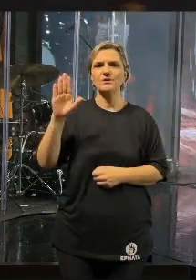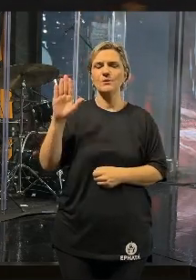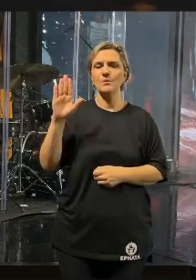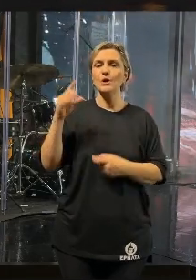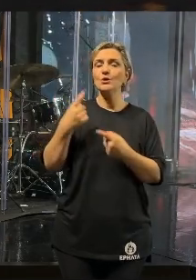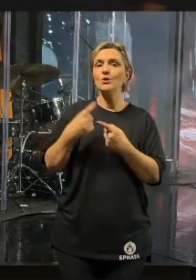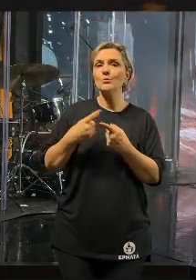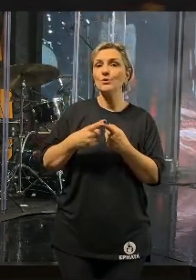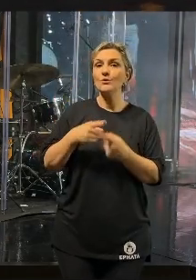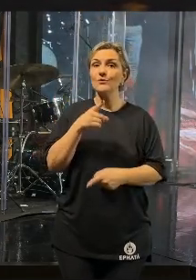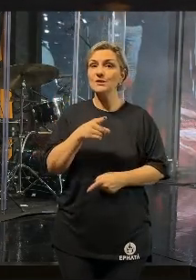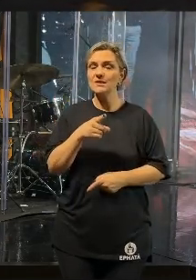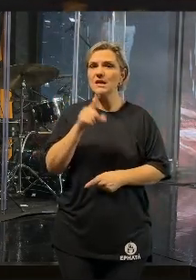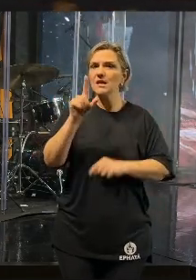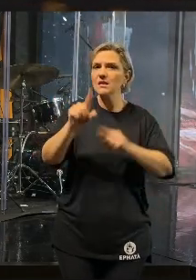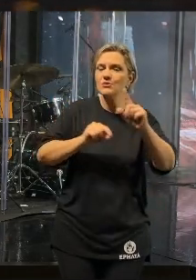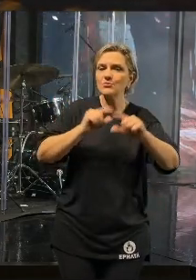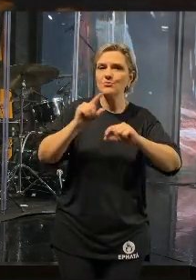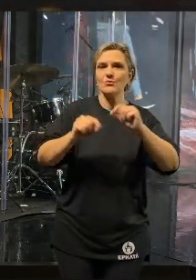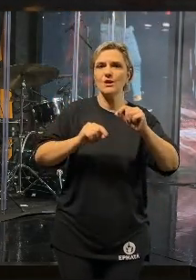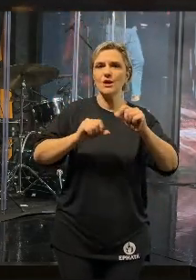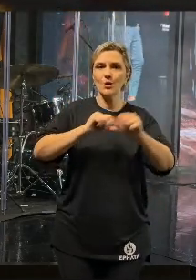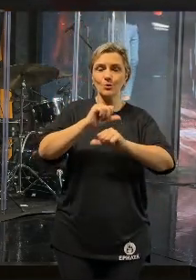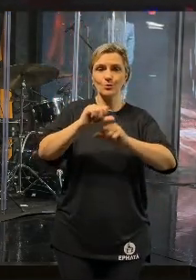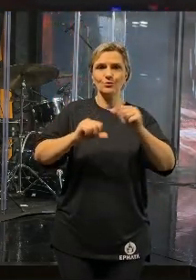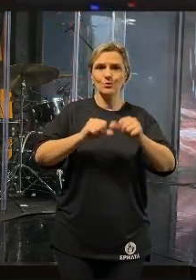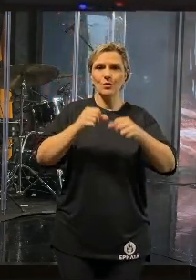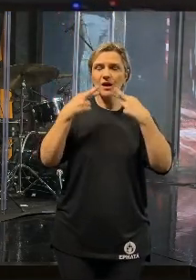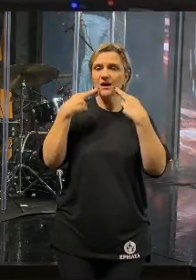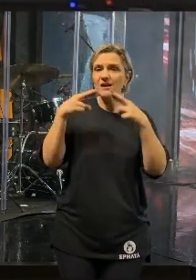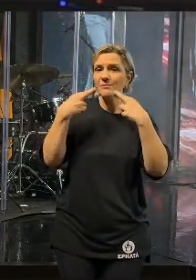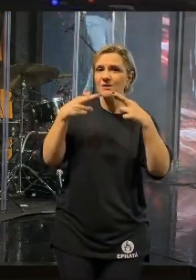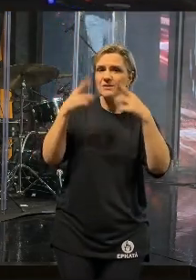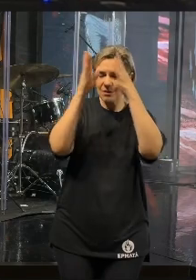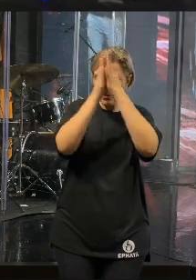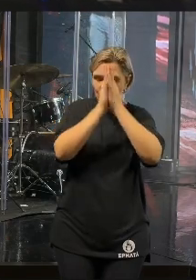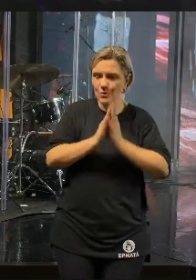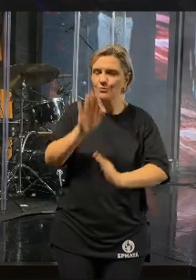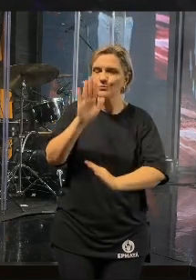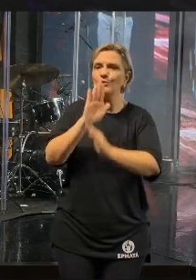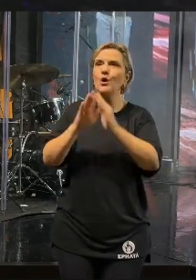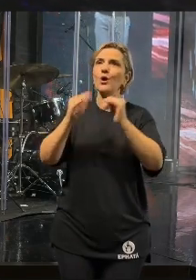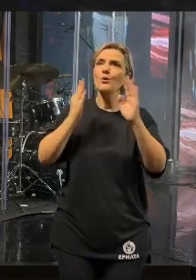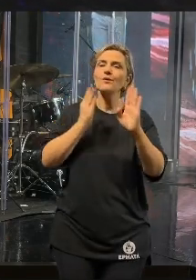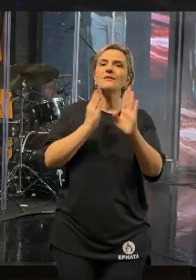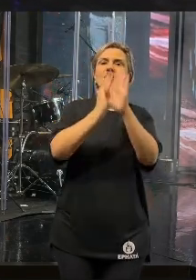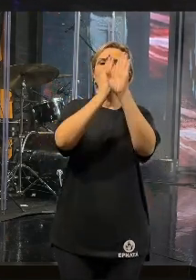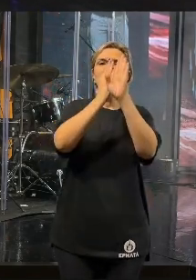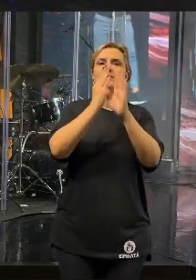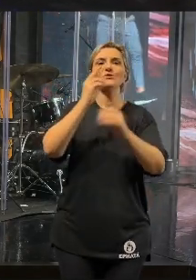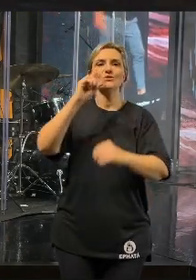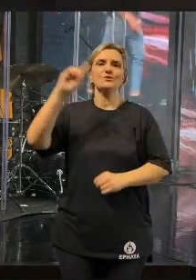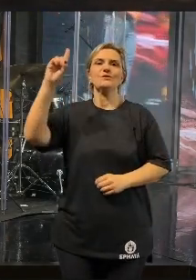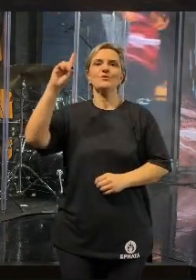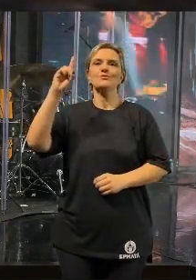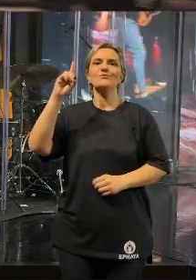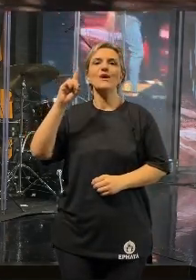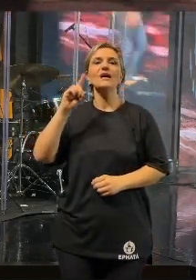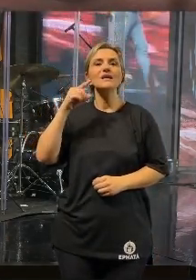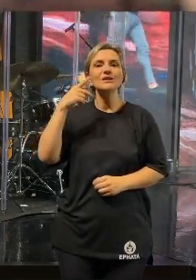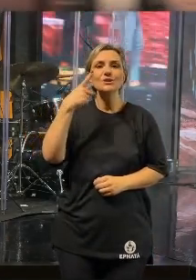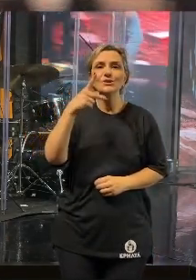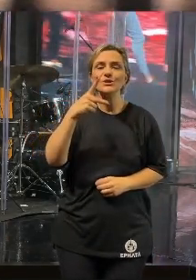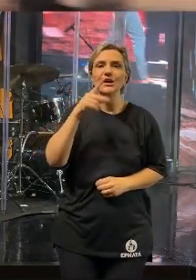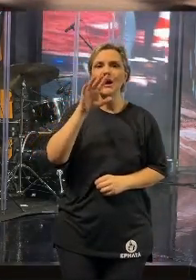Porque você decidiu trocar a murmuração pela adoração, o de repente de Deus vai te alcançar. Lagoinha